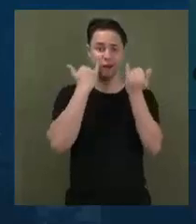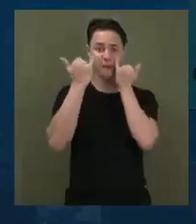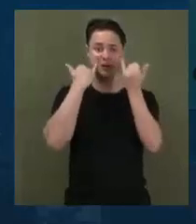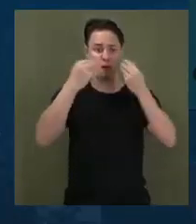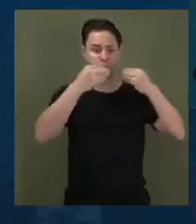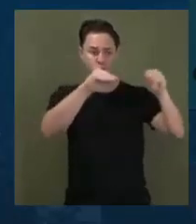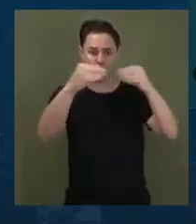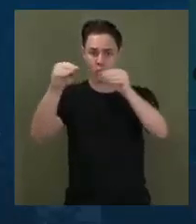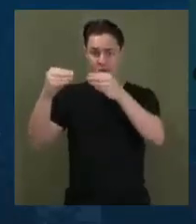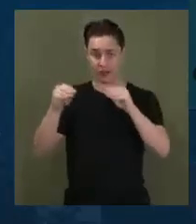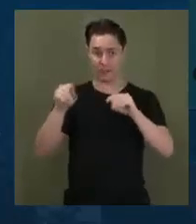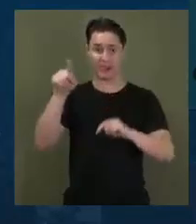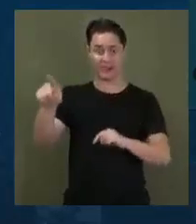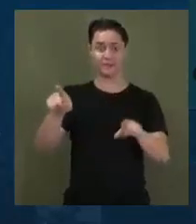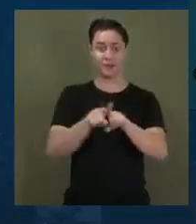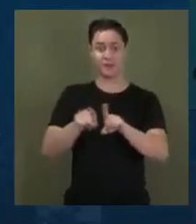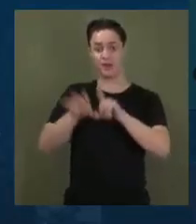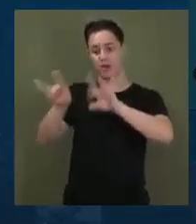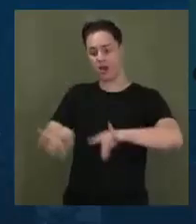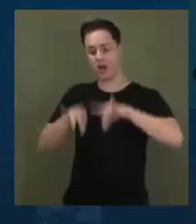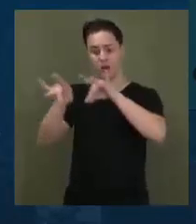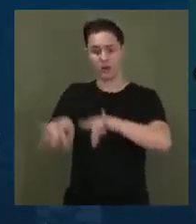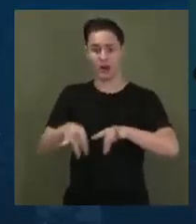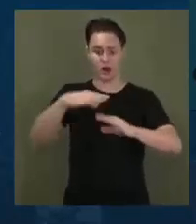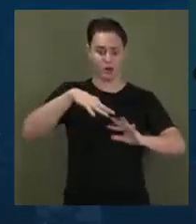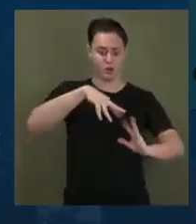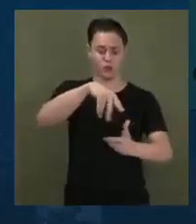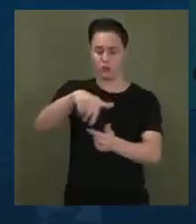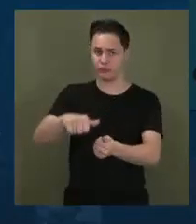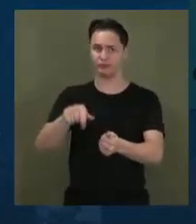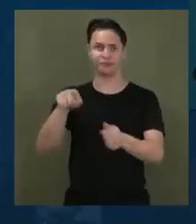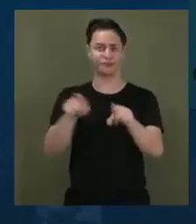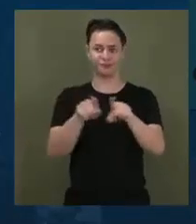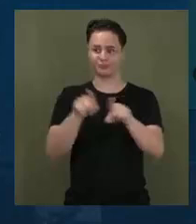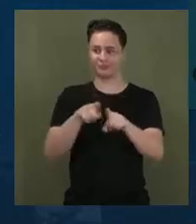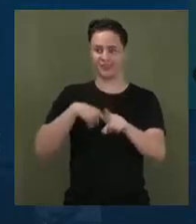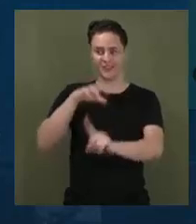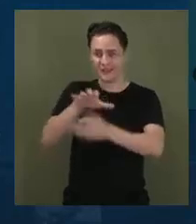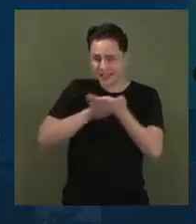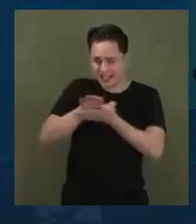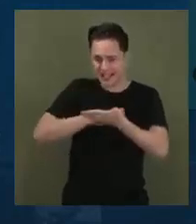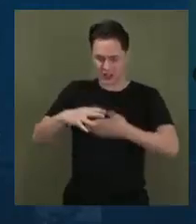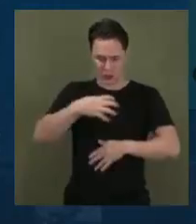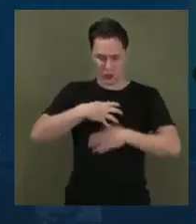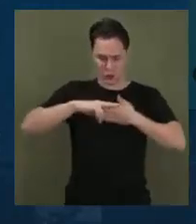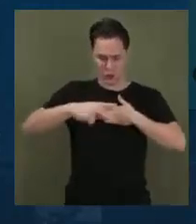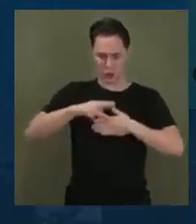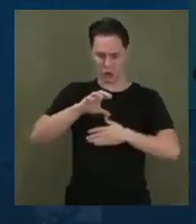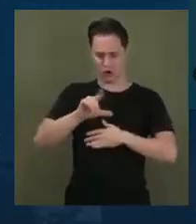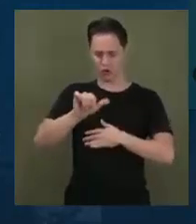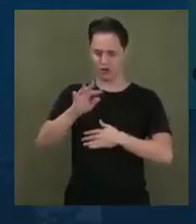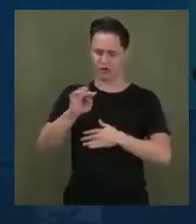publicáveis, e na Austrália também, e no mundo inteiro, também esses efeitos colaterais, efeitos adversos,